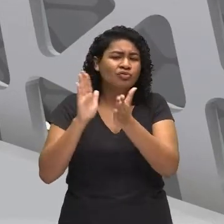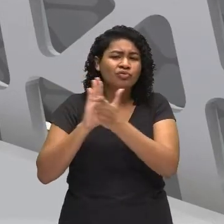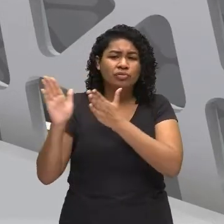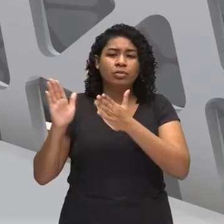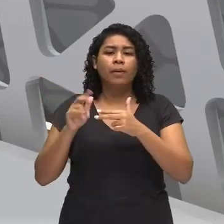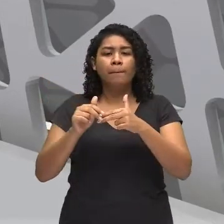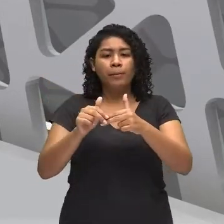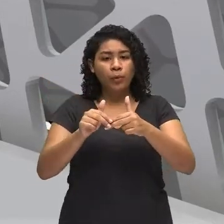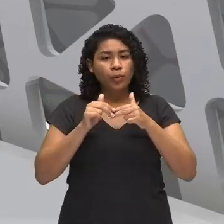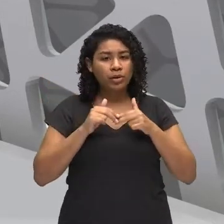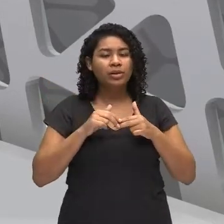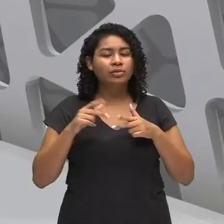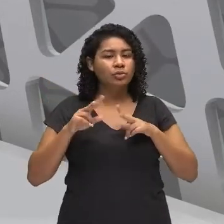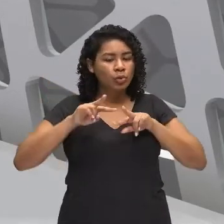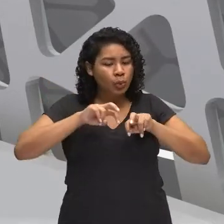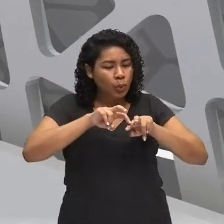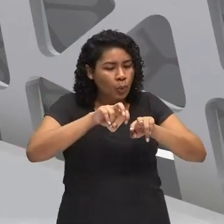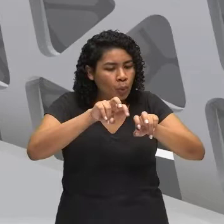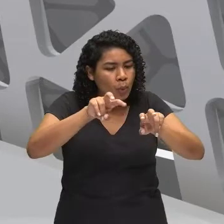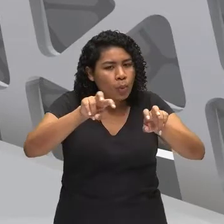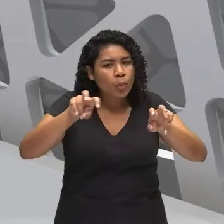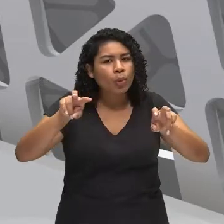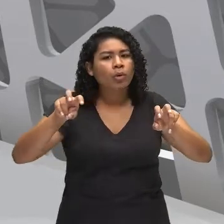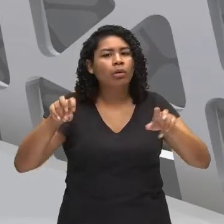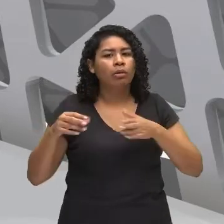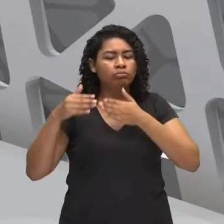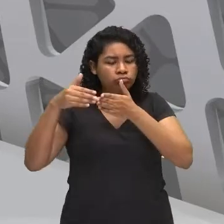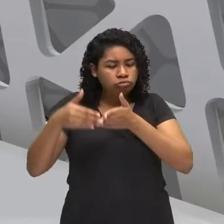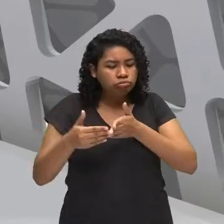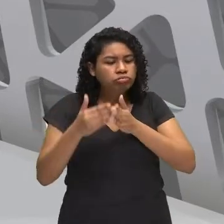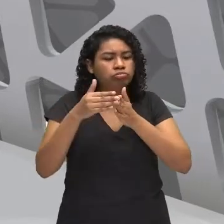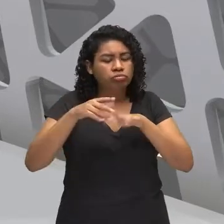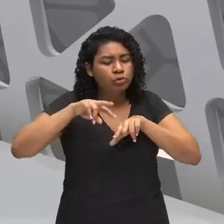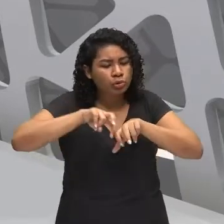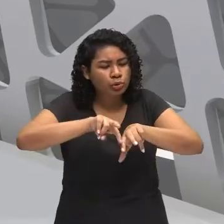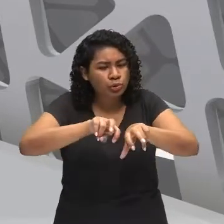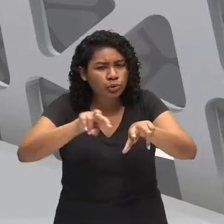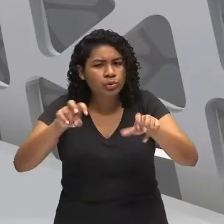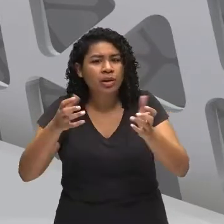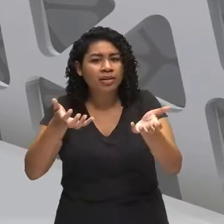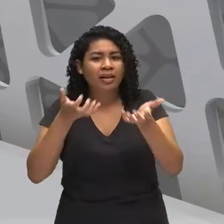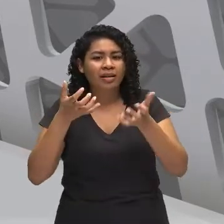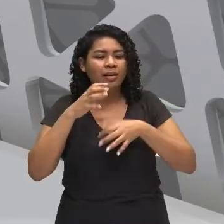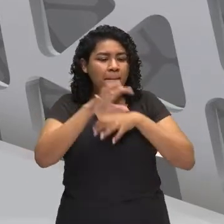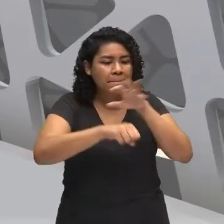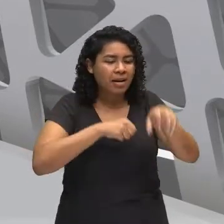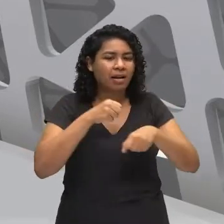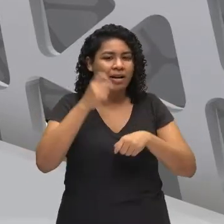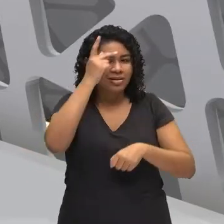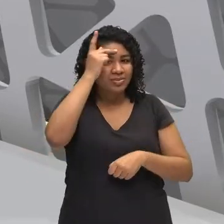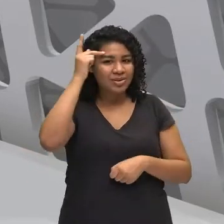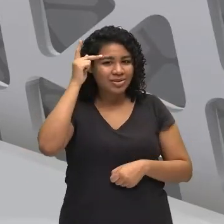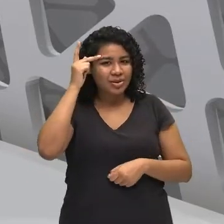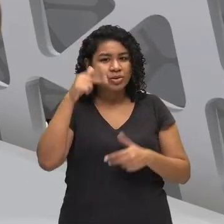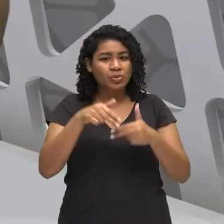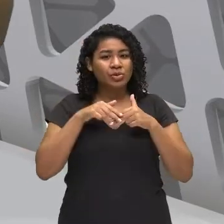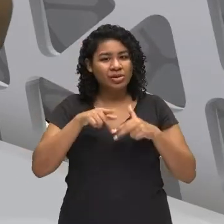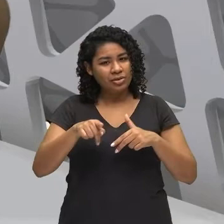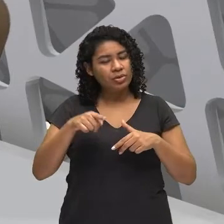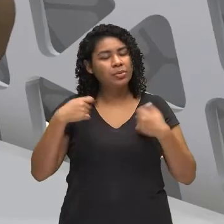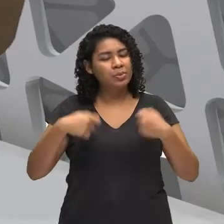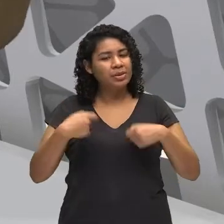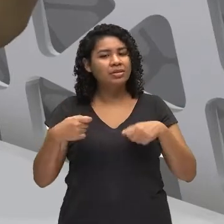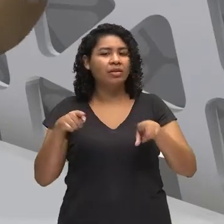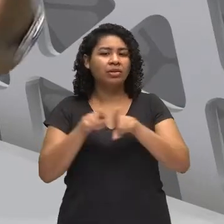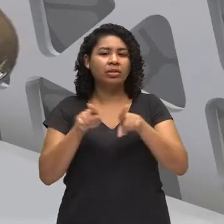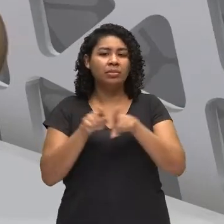que as expedições de reconhecimento e que buscavam também apreender essa mão de obra fossem forçadas a ir